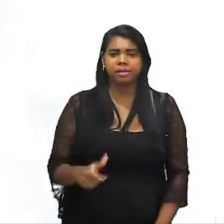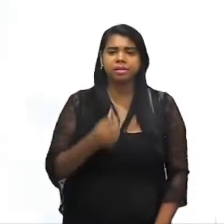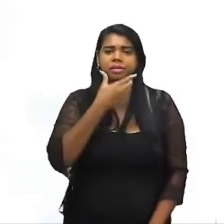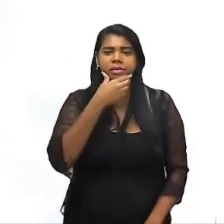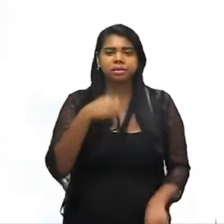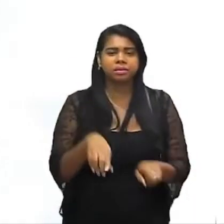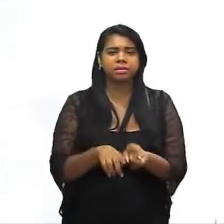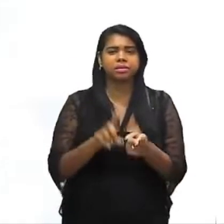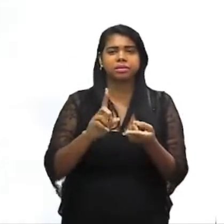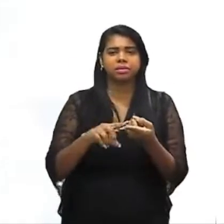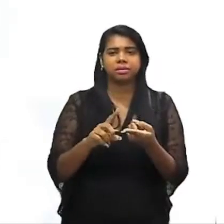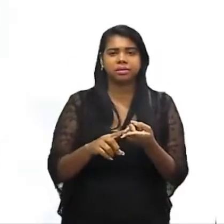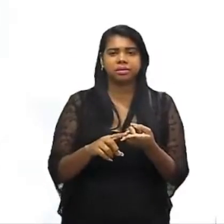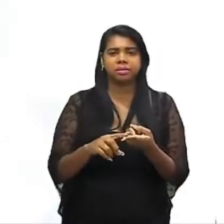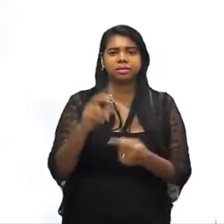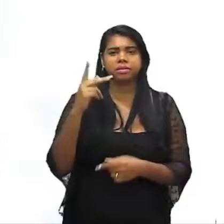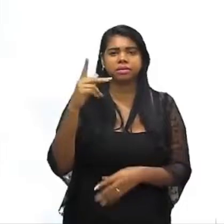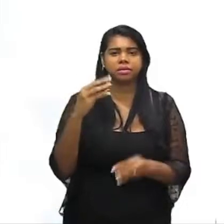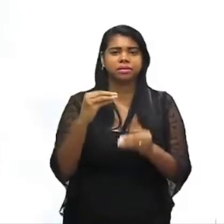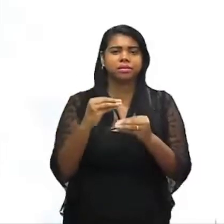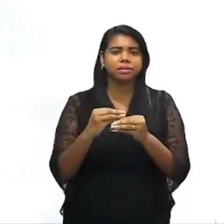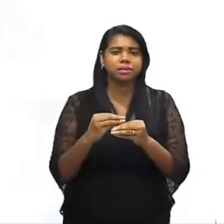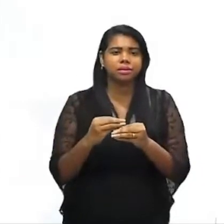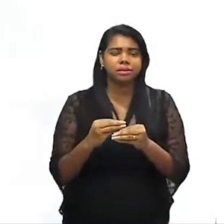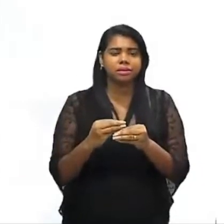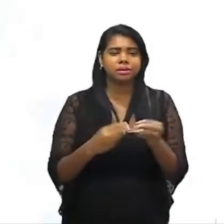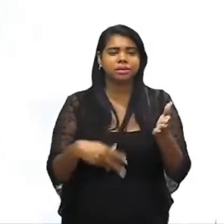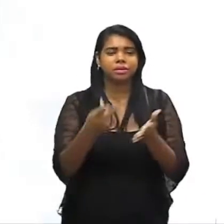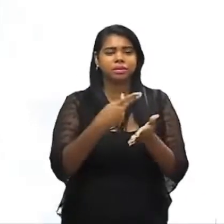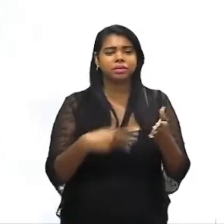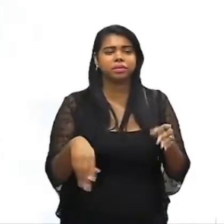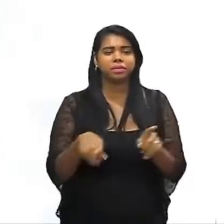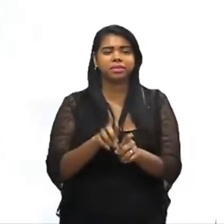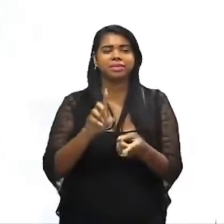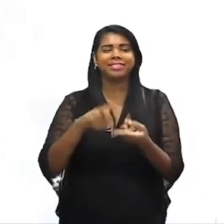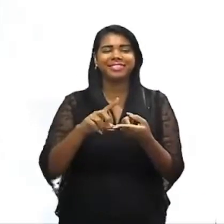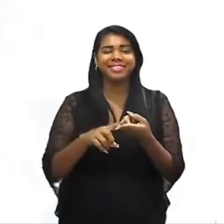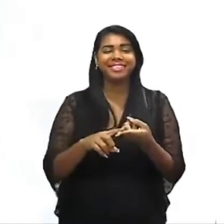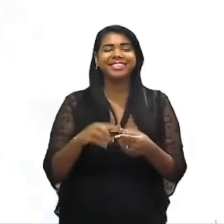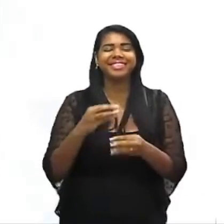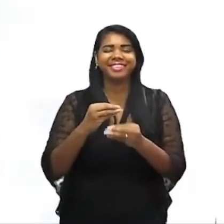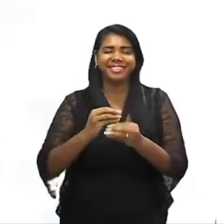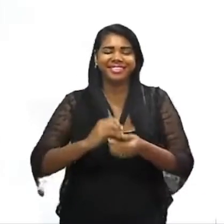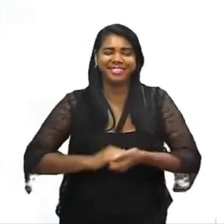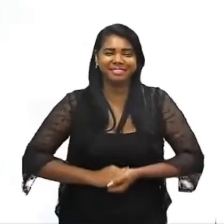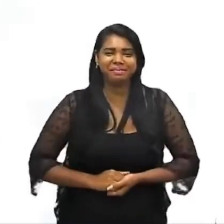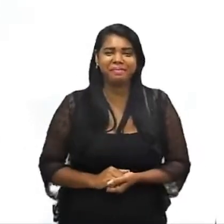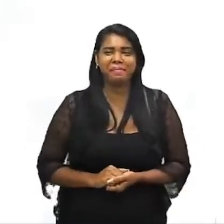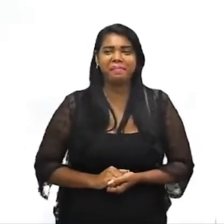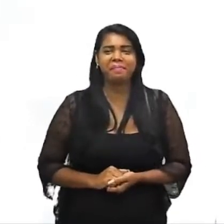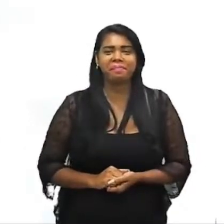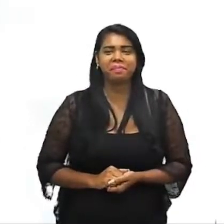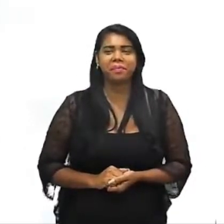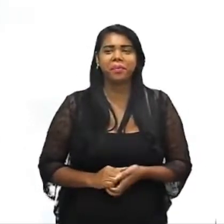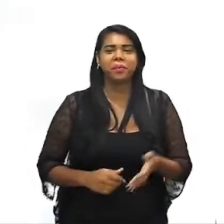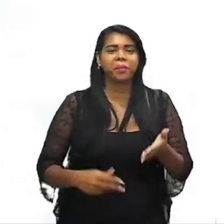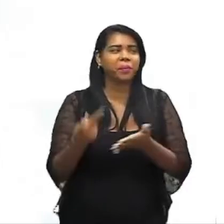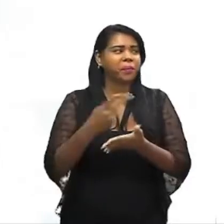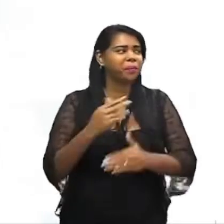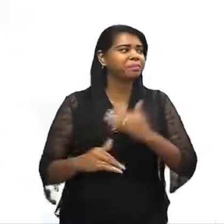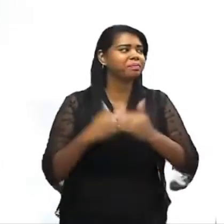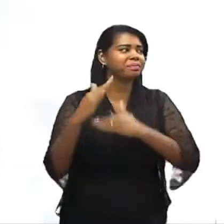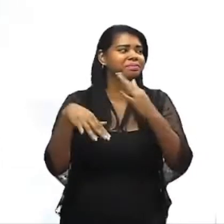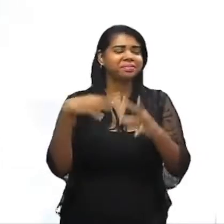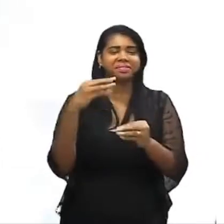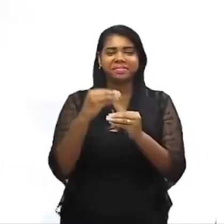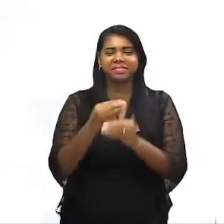seu ato, da sua identidade, trouxe o desenho também. Então, o desenho é como se tivesse se desenvolvido ao mesmo